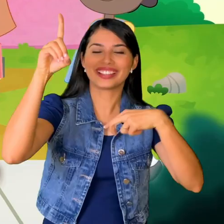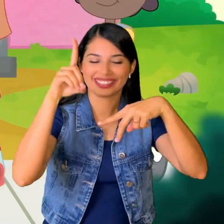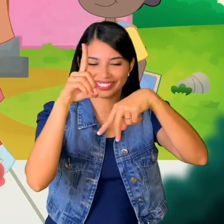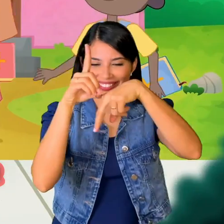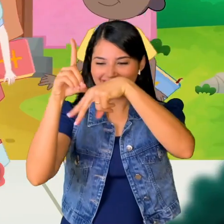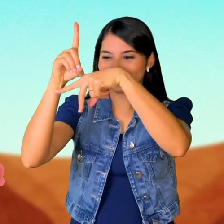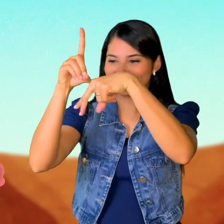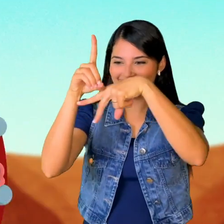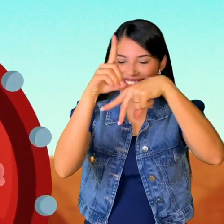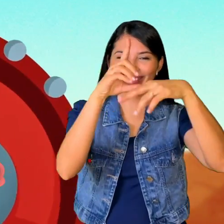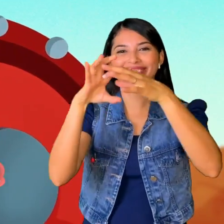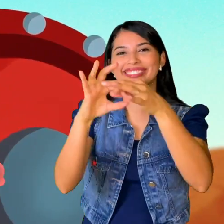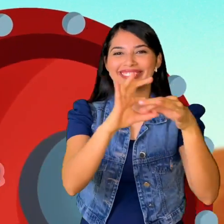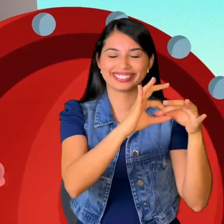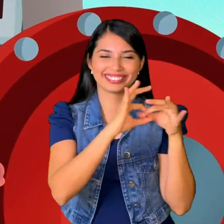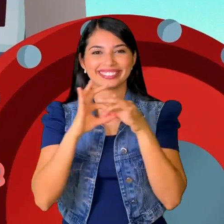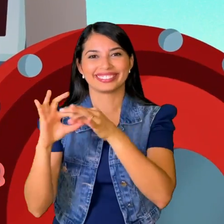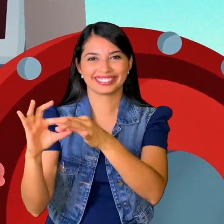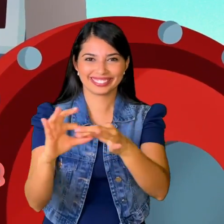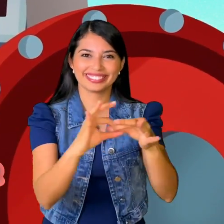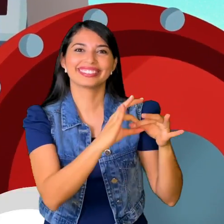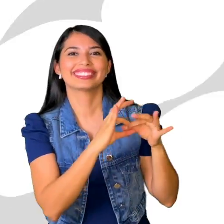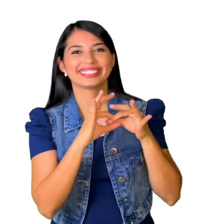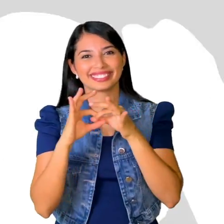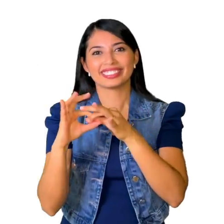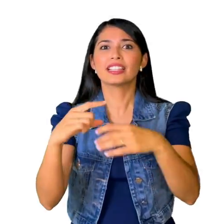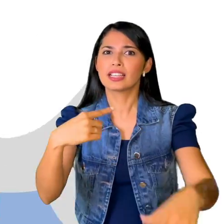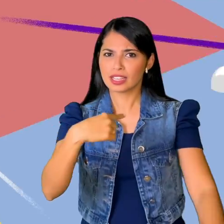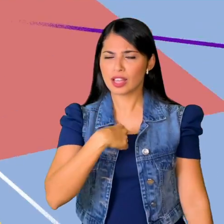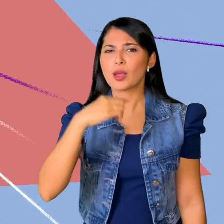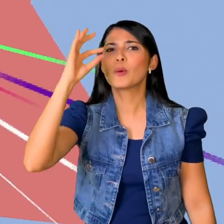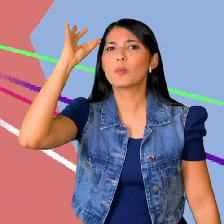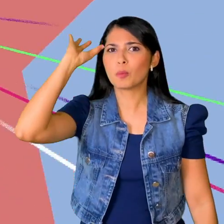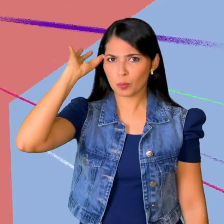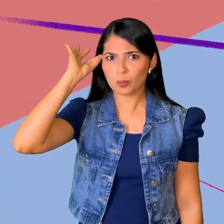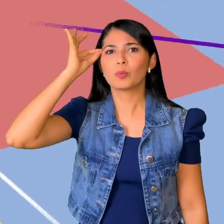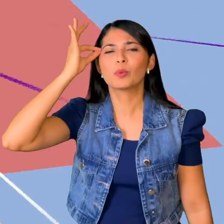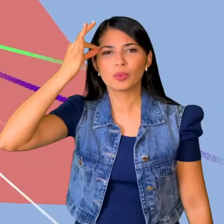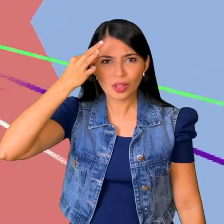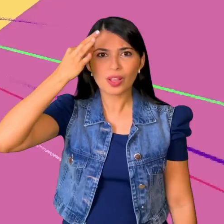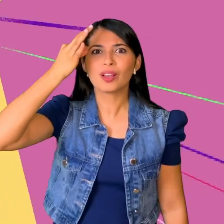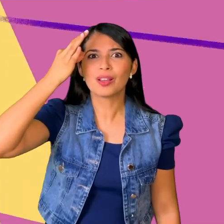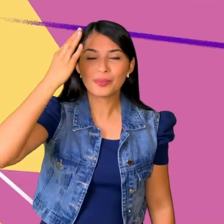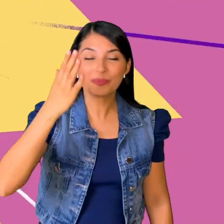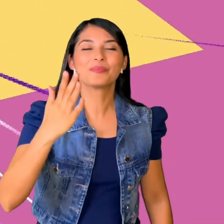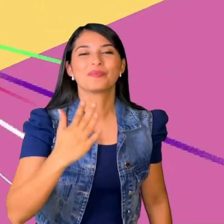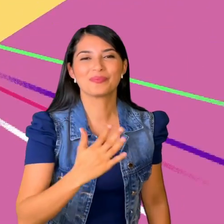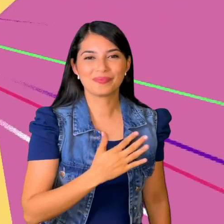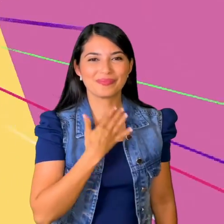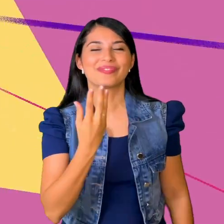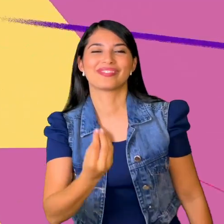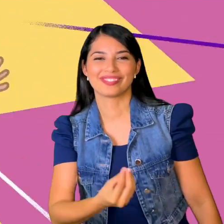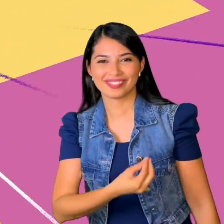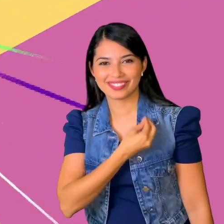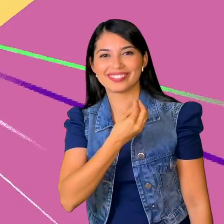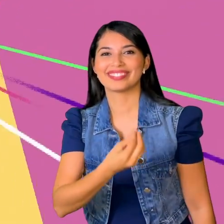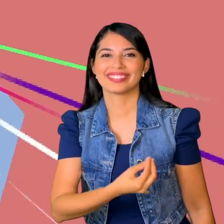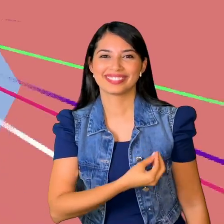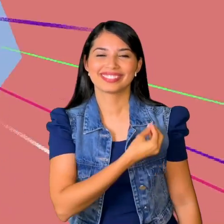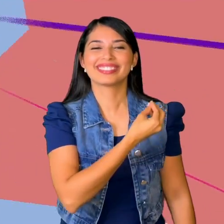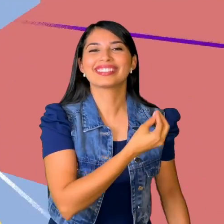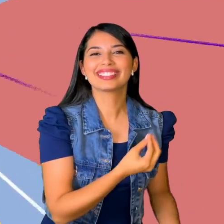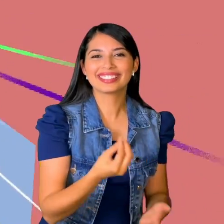andar Sem testanejar Vou apresentar